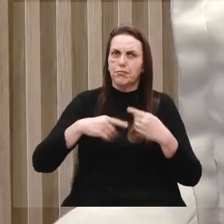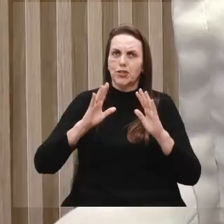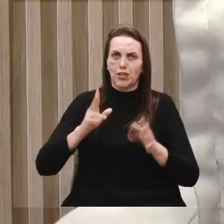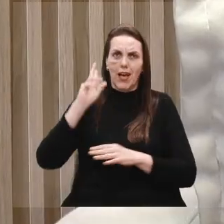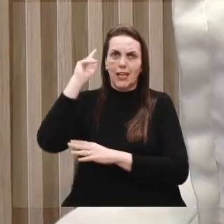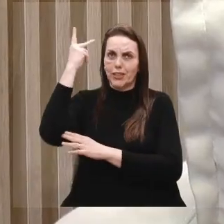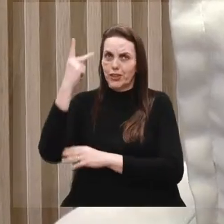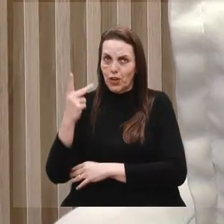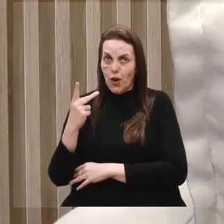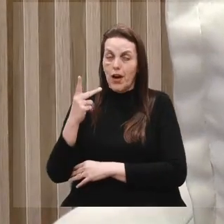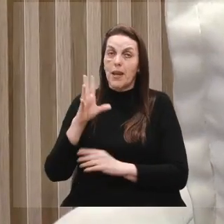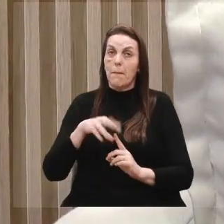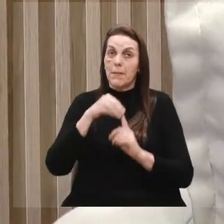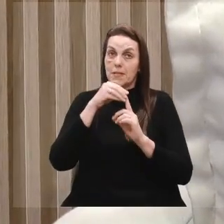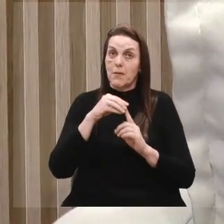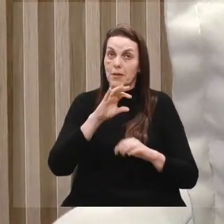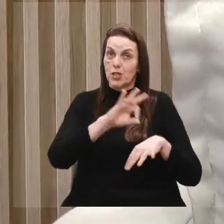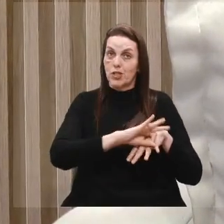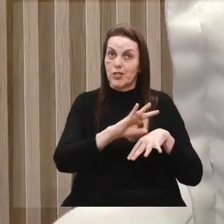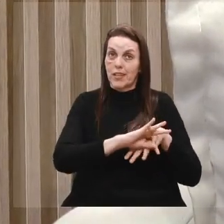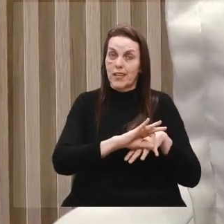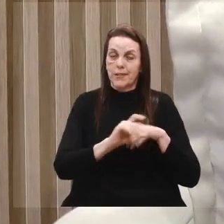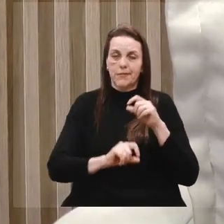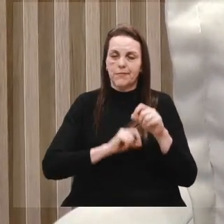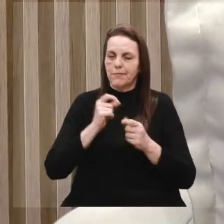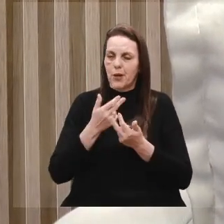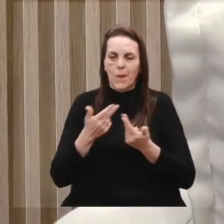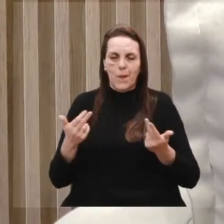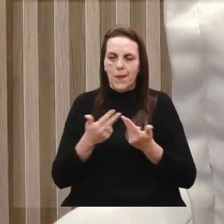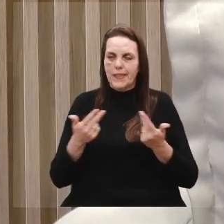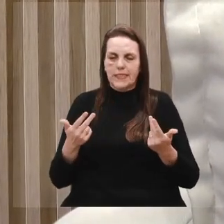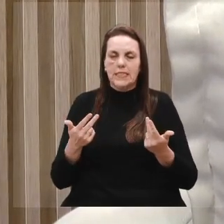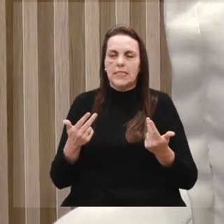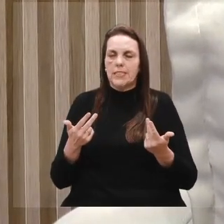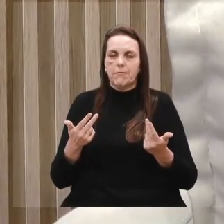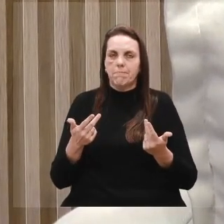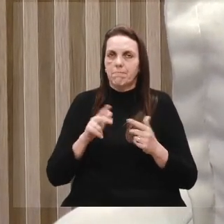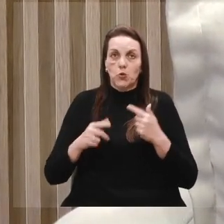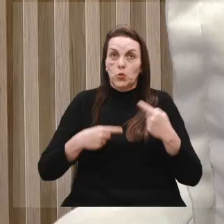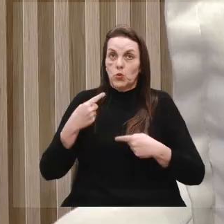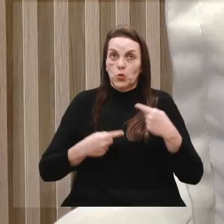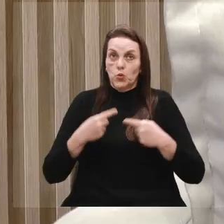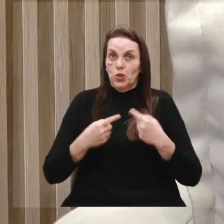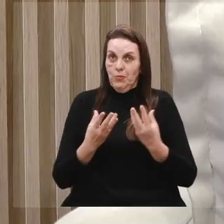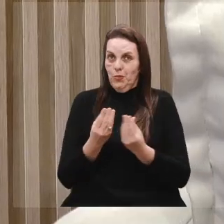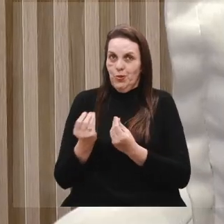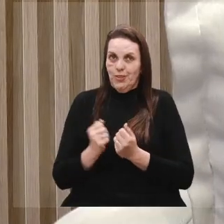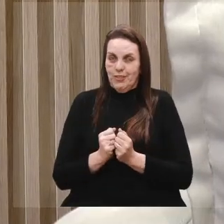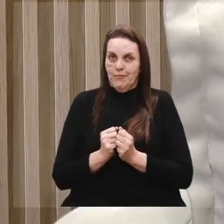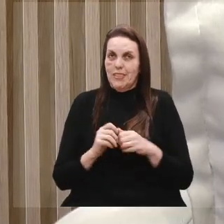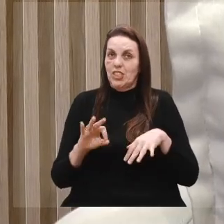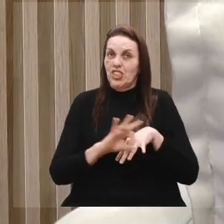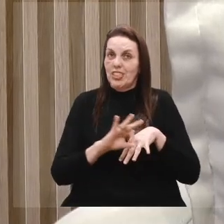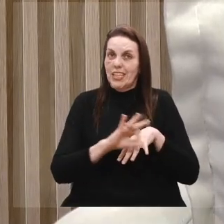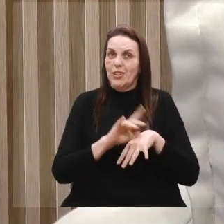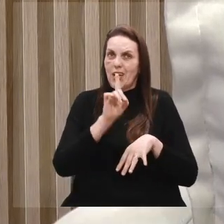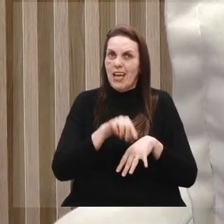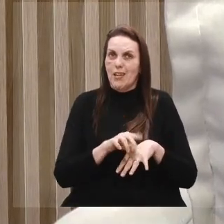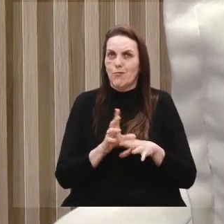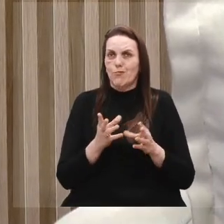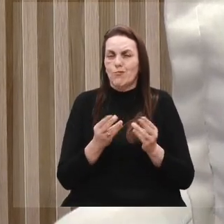tanto na história, mas principalmente no direito, coisas que não se discutia muito. O direito